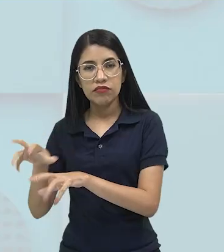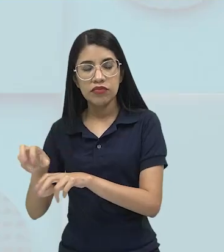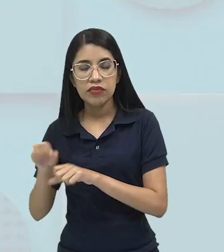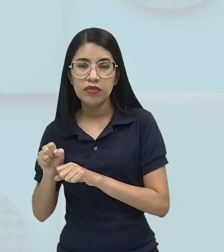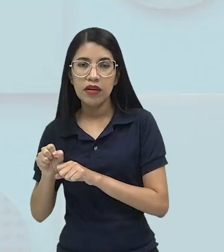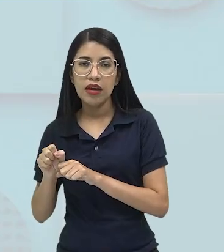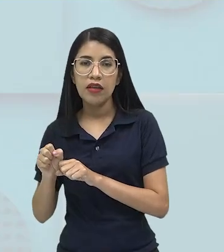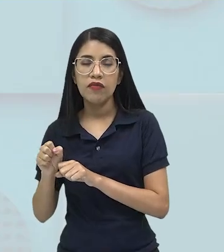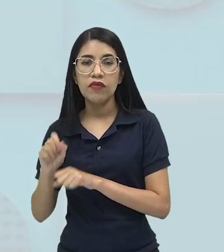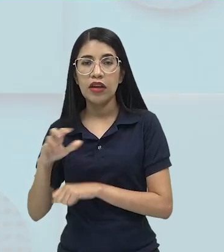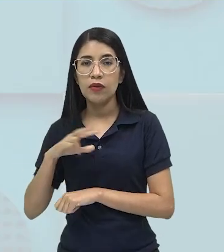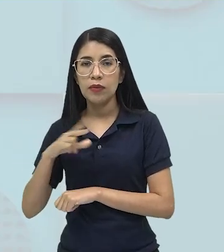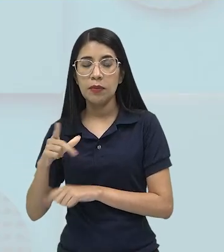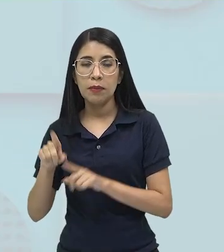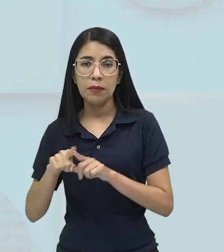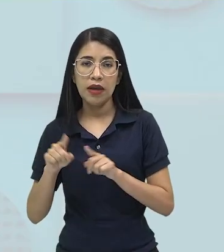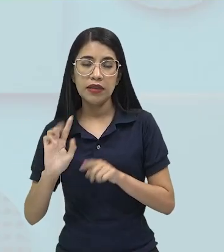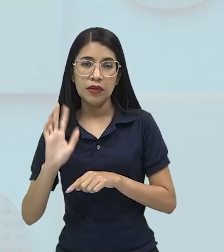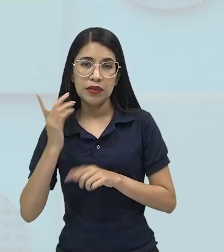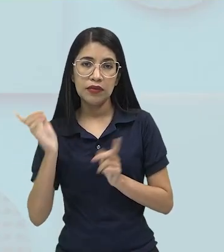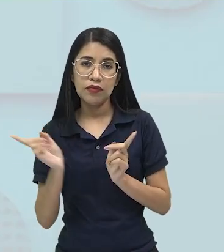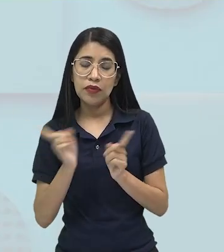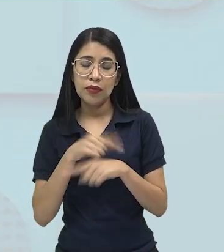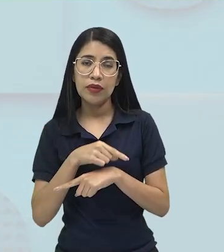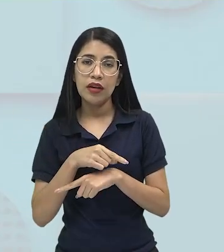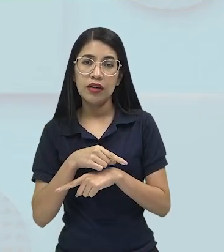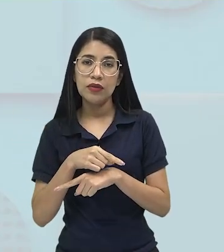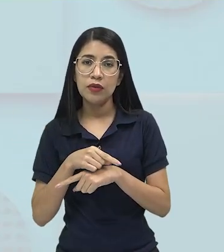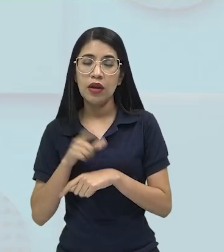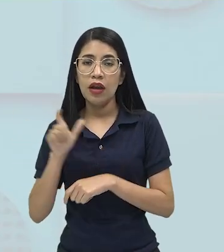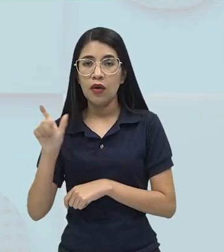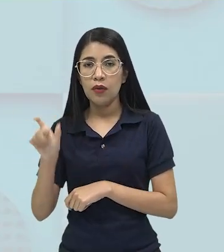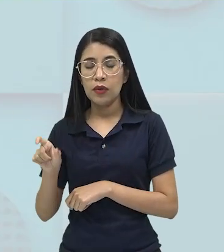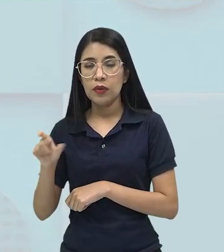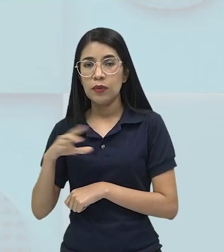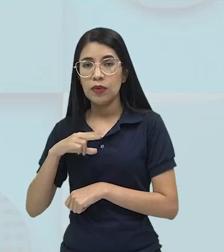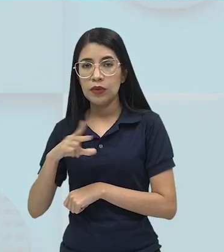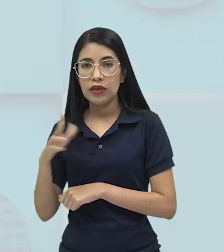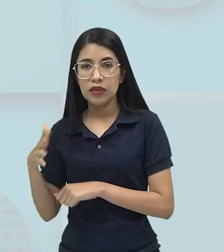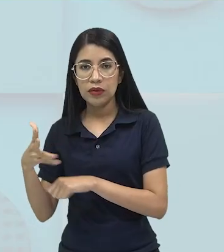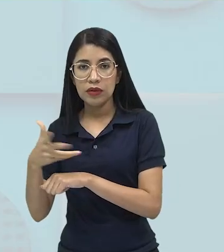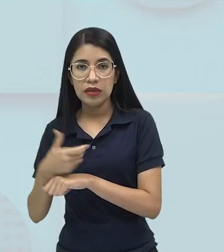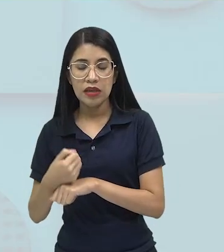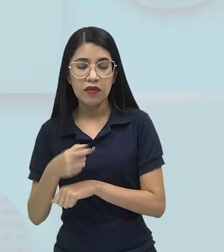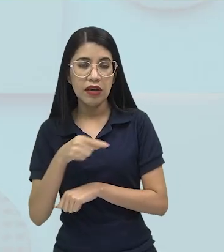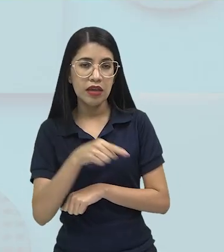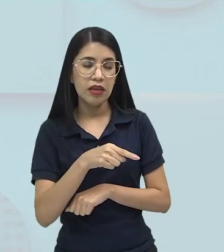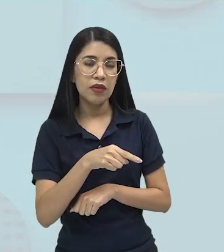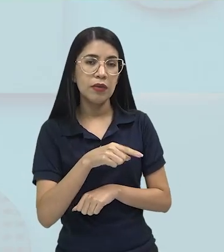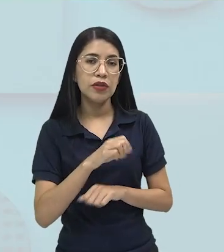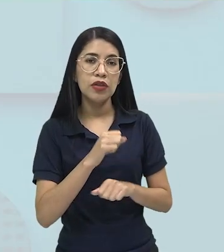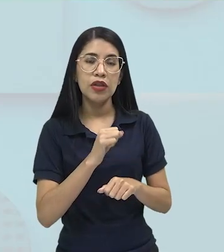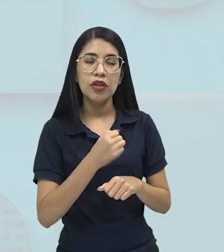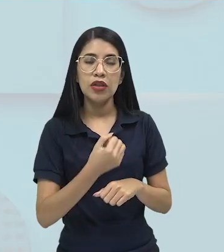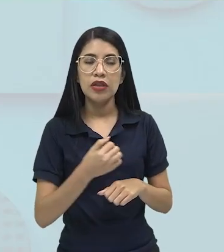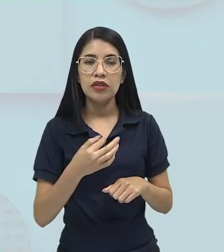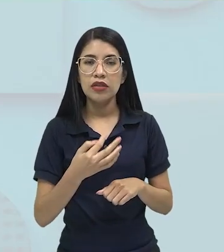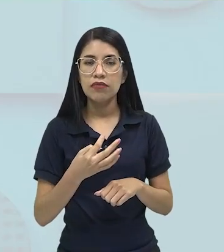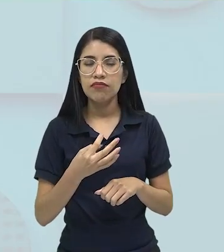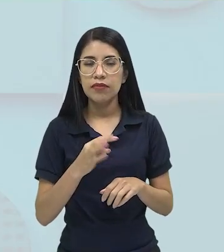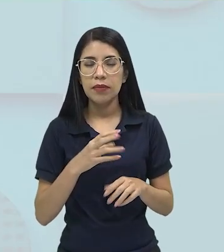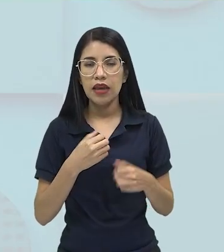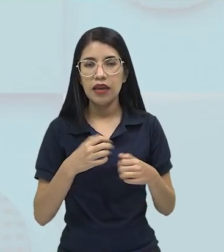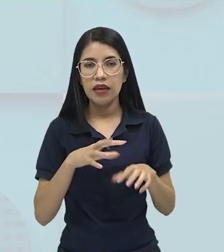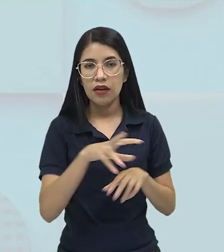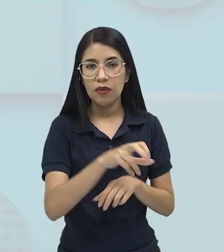realidade foi o inverso, né? O português, que era o colonizador, e o índio colonizado. E então ele faz uma